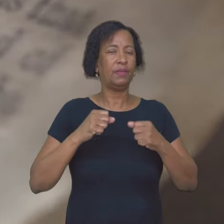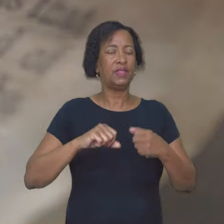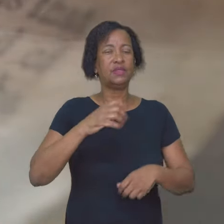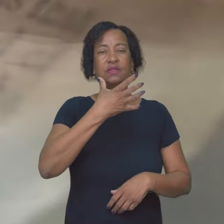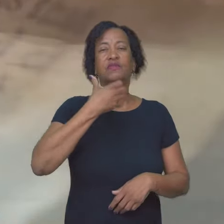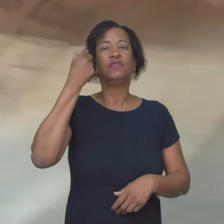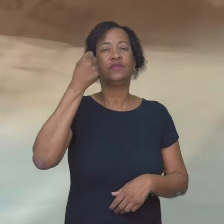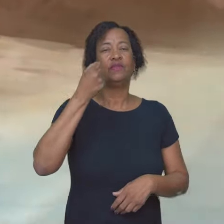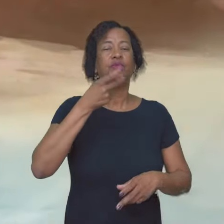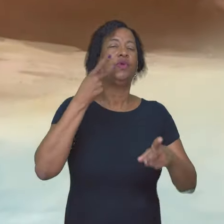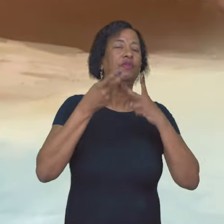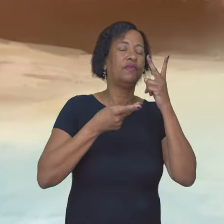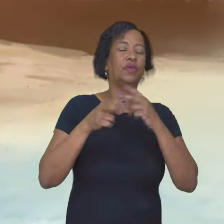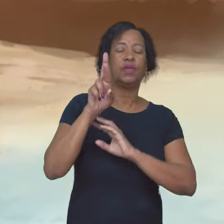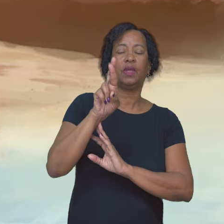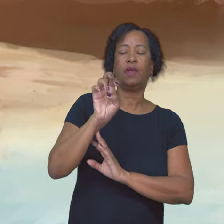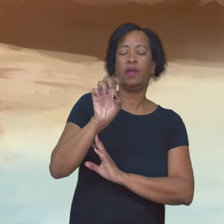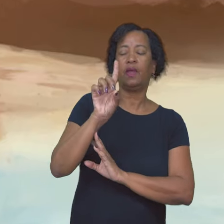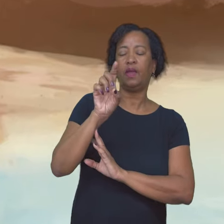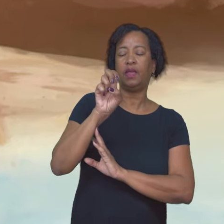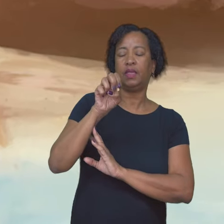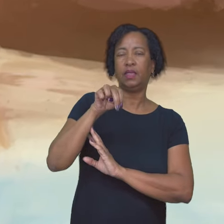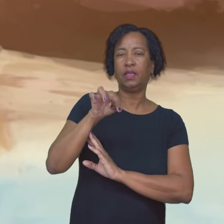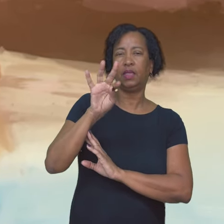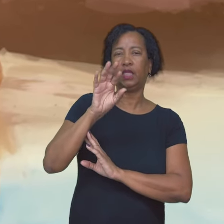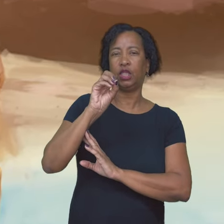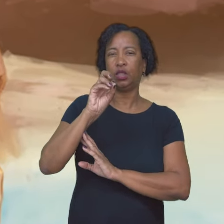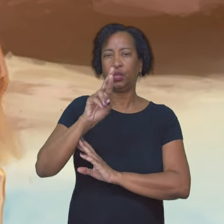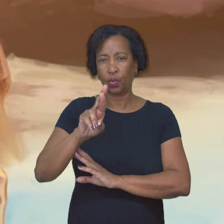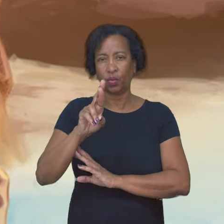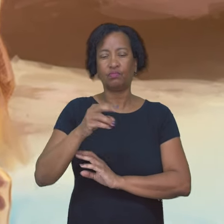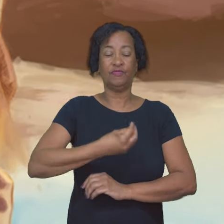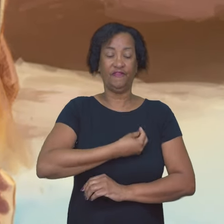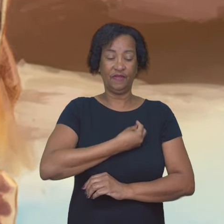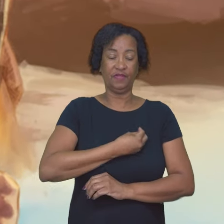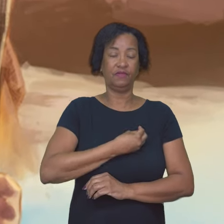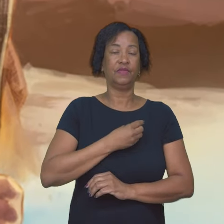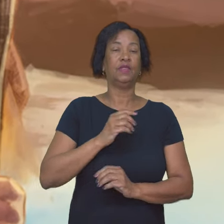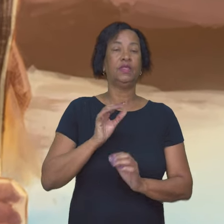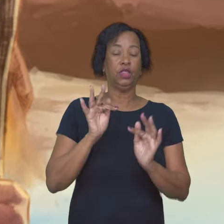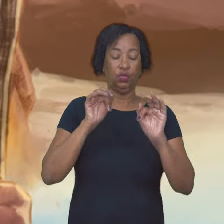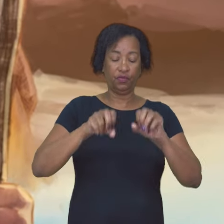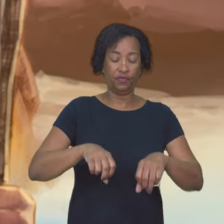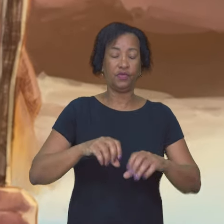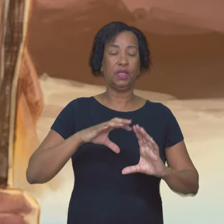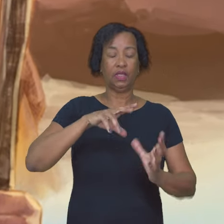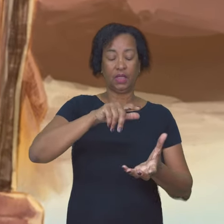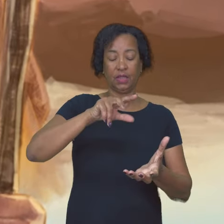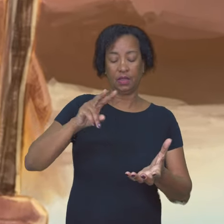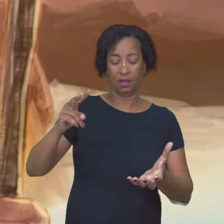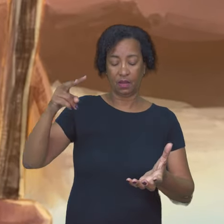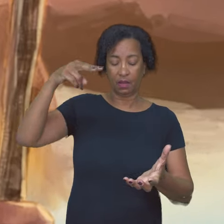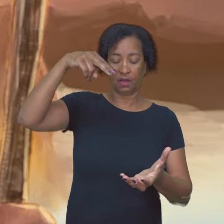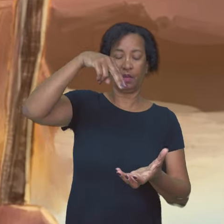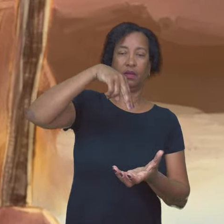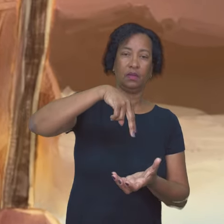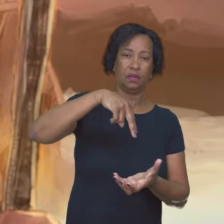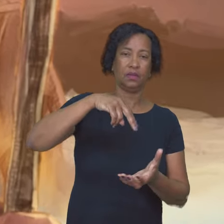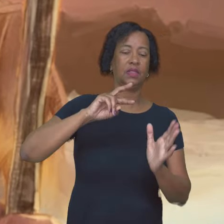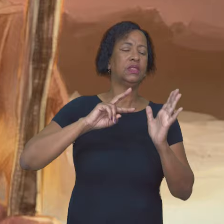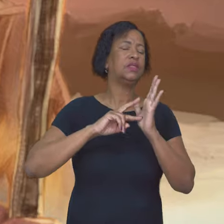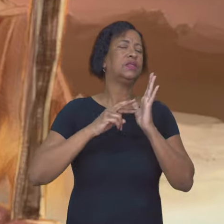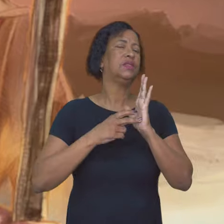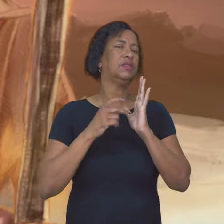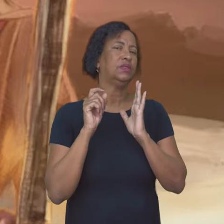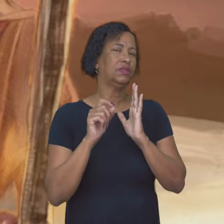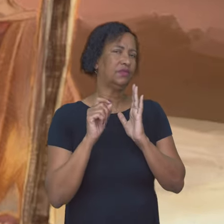Redentor eu sei que o meu redentor vive que no fim se levantará sobre a terra o que significa ser um Redentor o